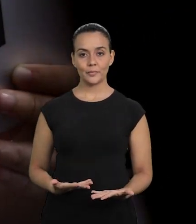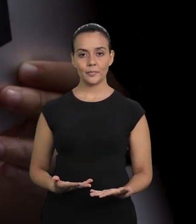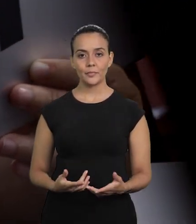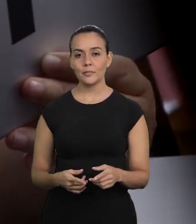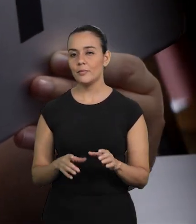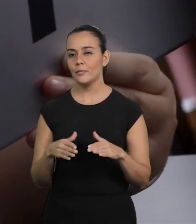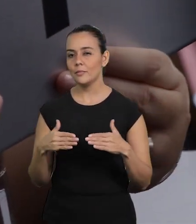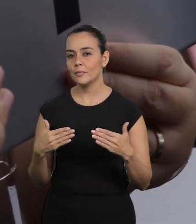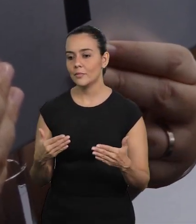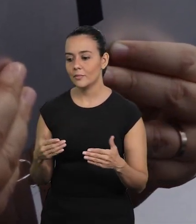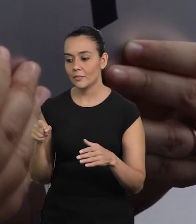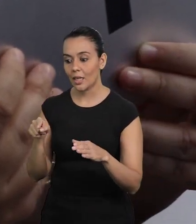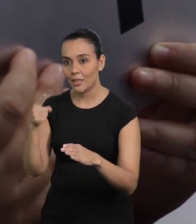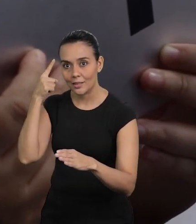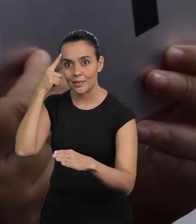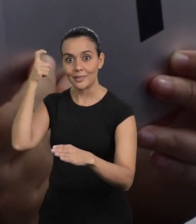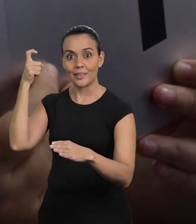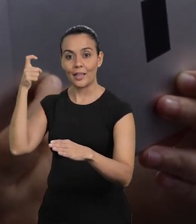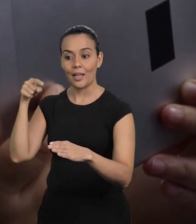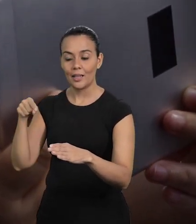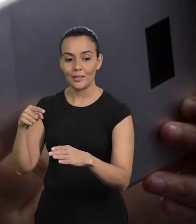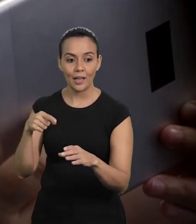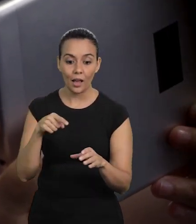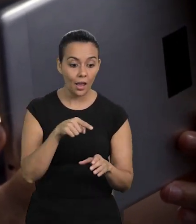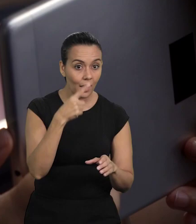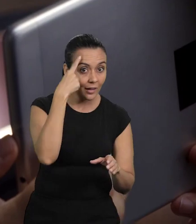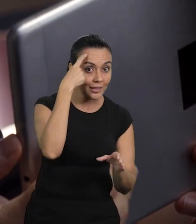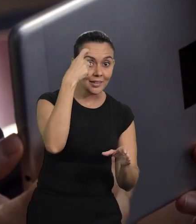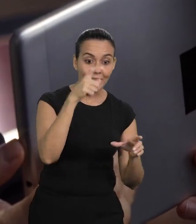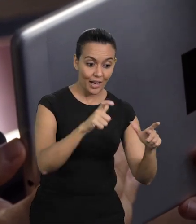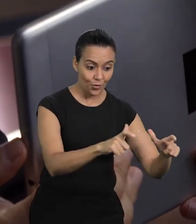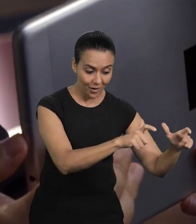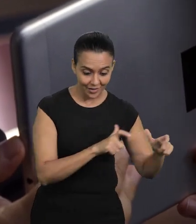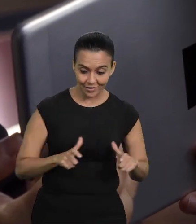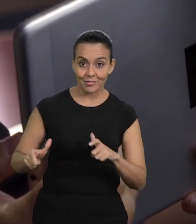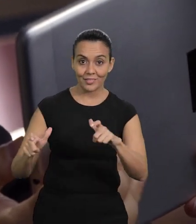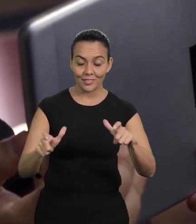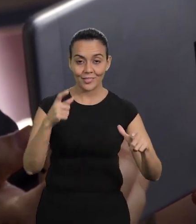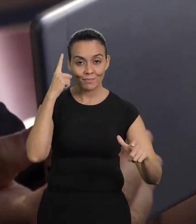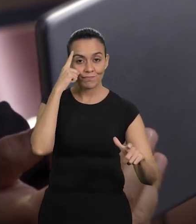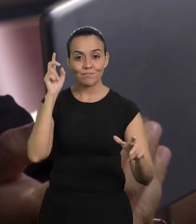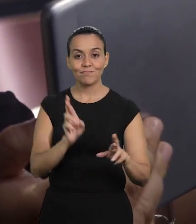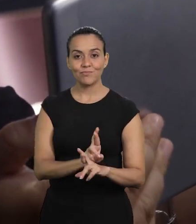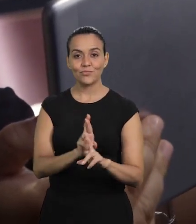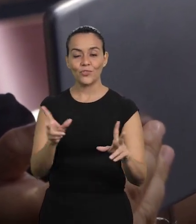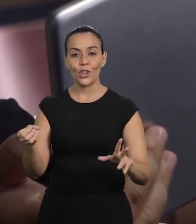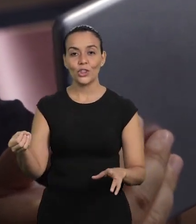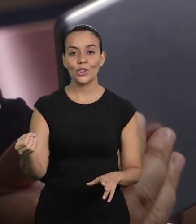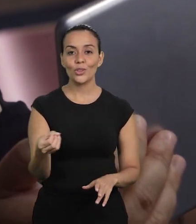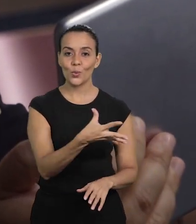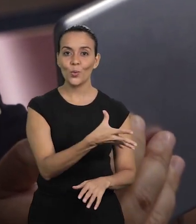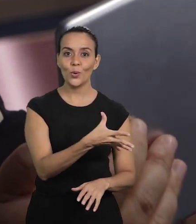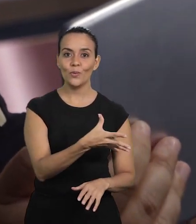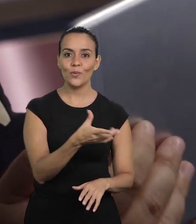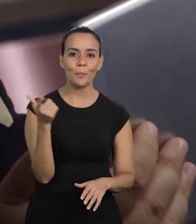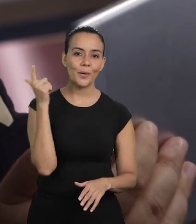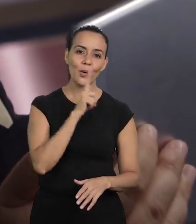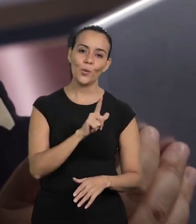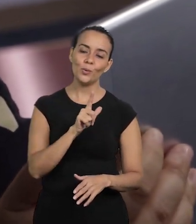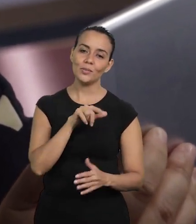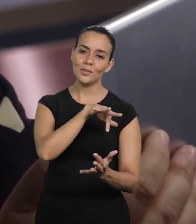sementes de novos debates, de novas ideias e de novas aspirações para um futuro do